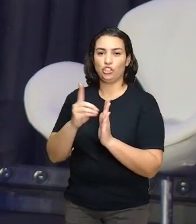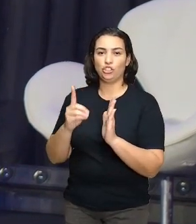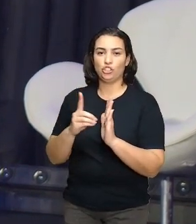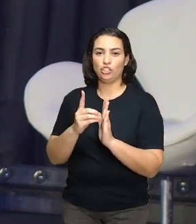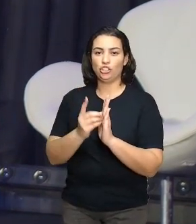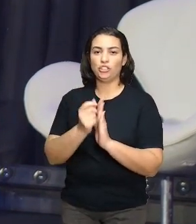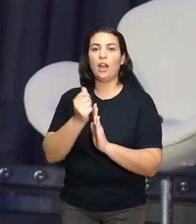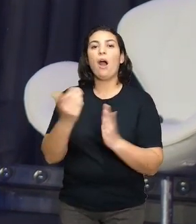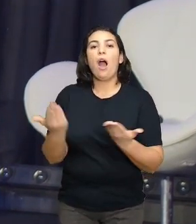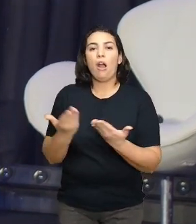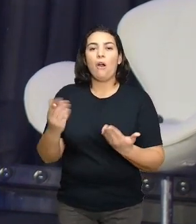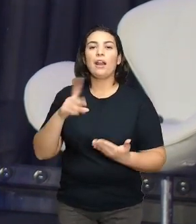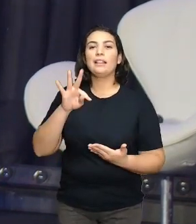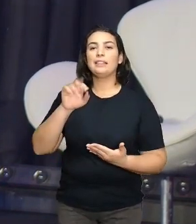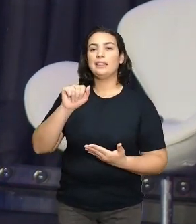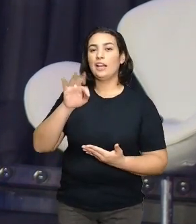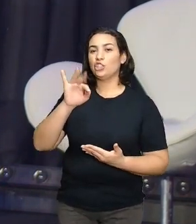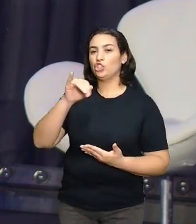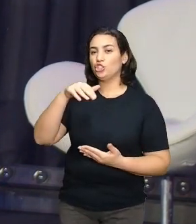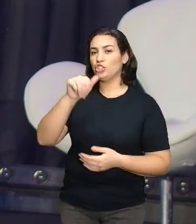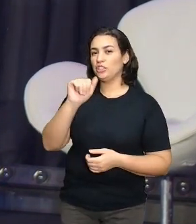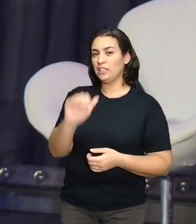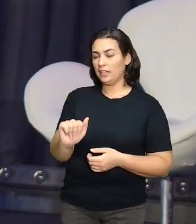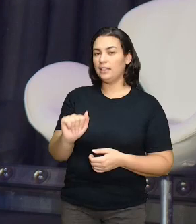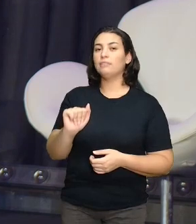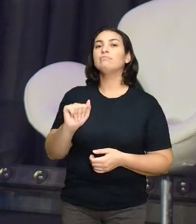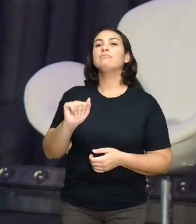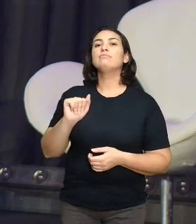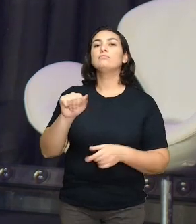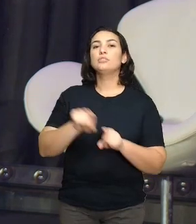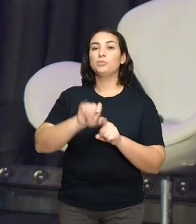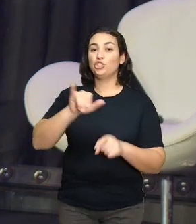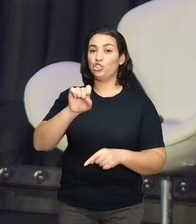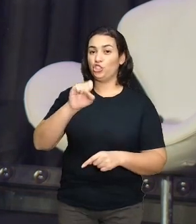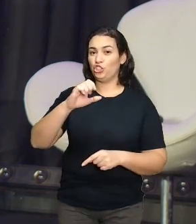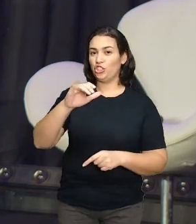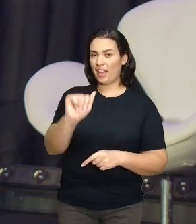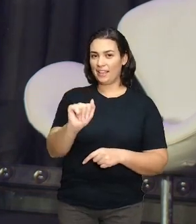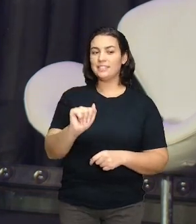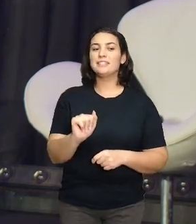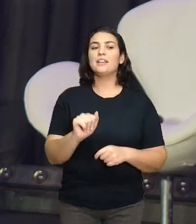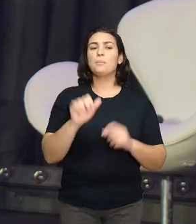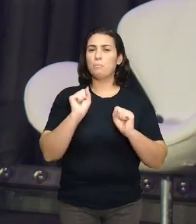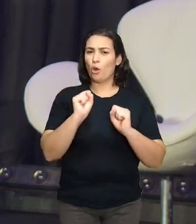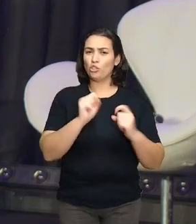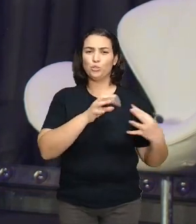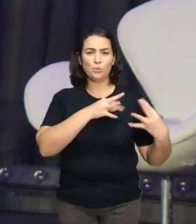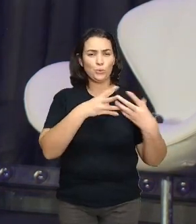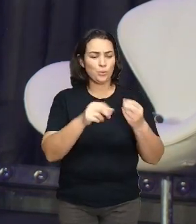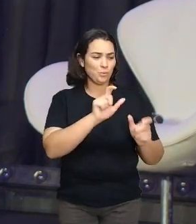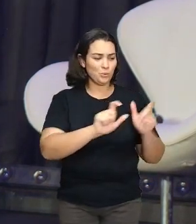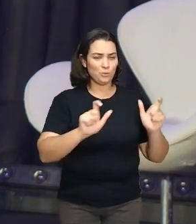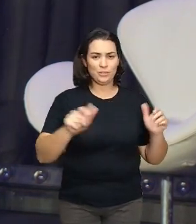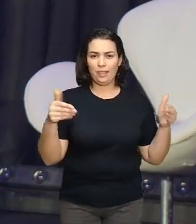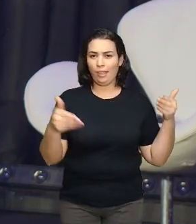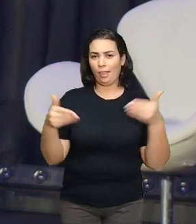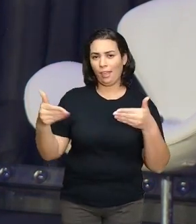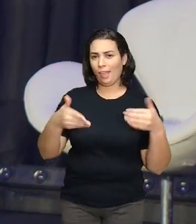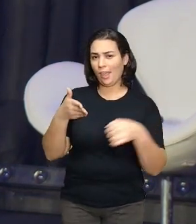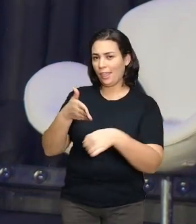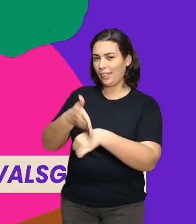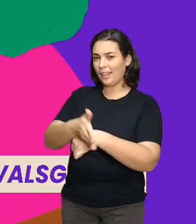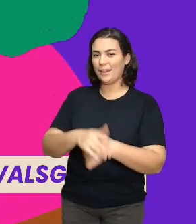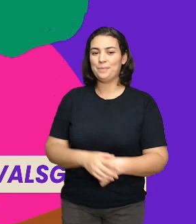Clix, Jéssica Rangel, Letícia, vem tudo junto, vem a tropa toda. Olha lá, já vem, bonita. A